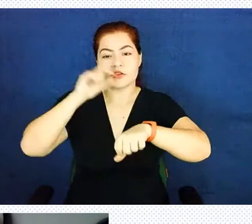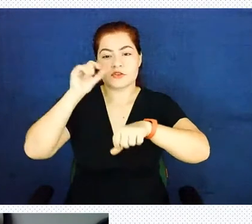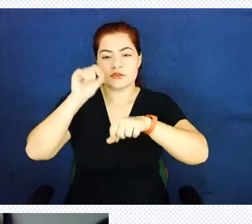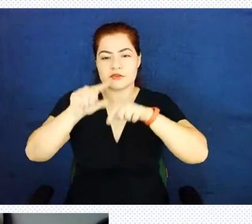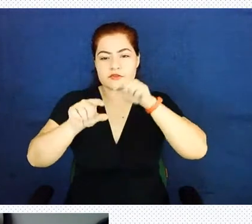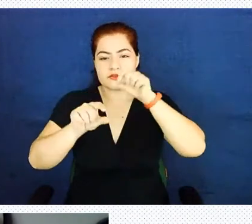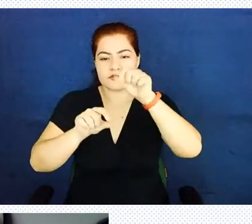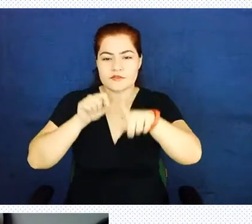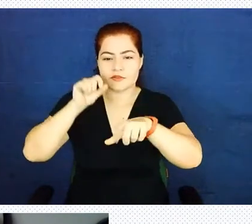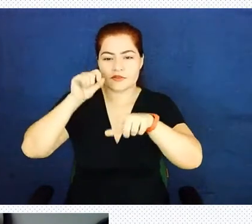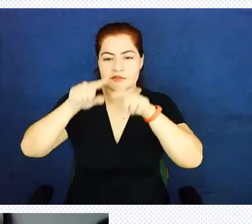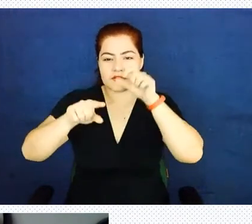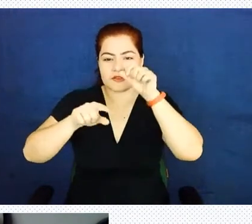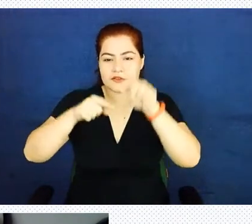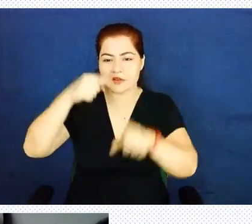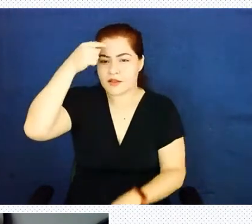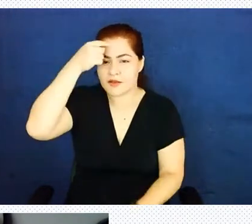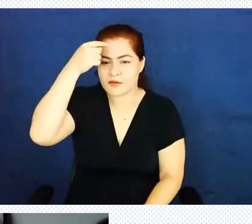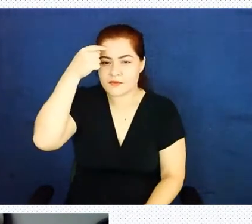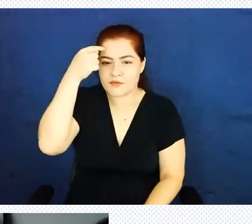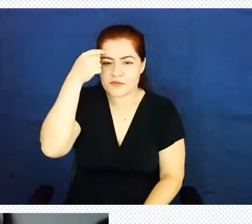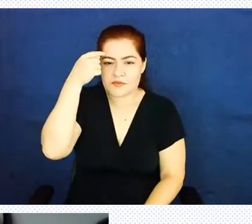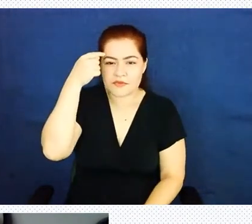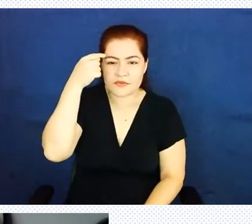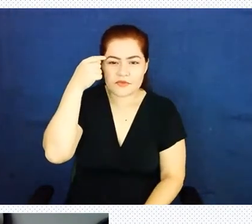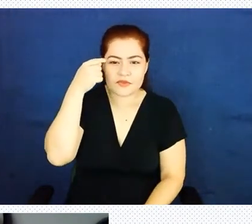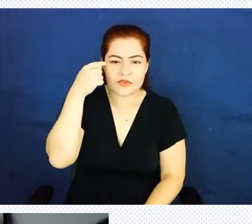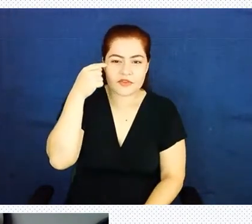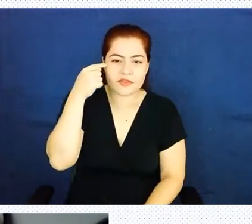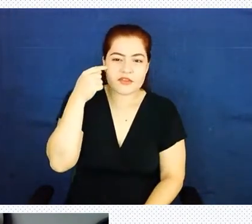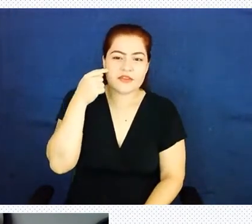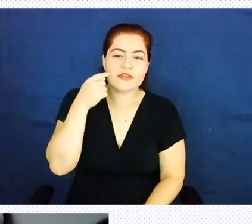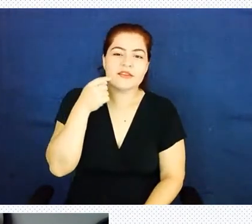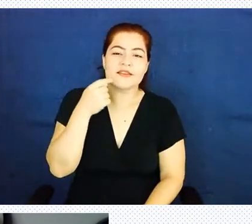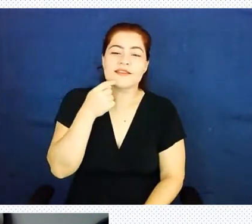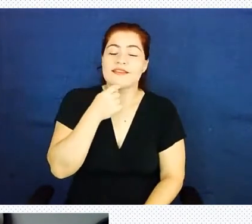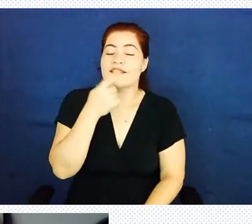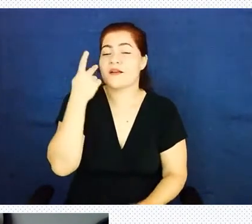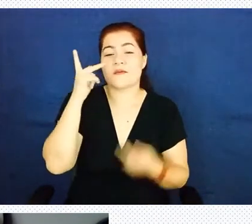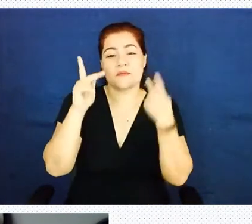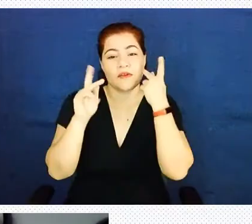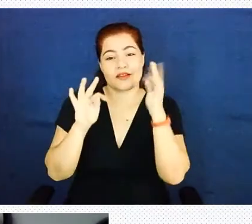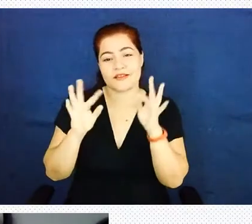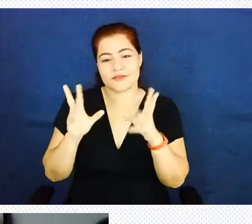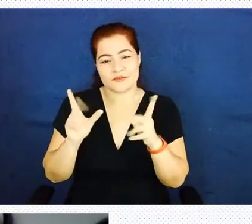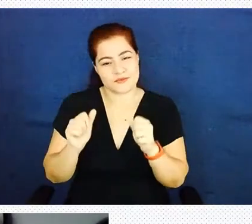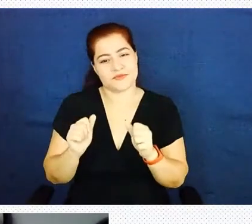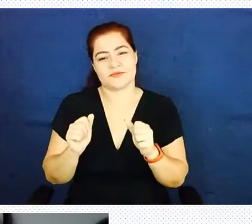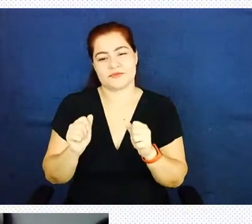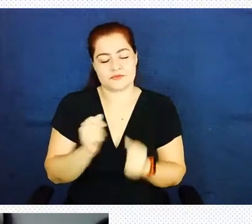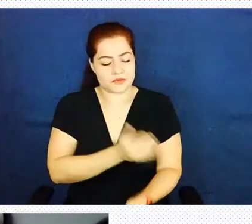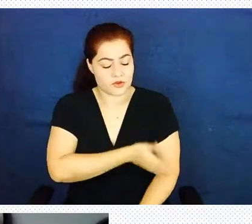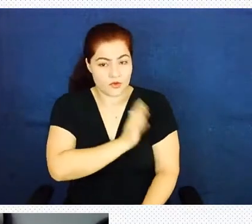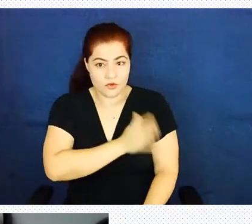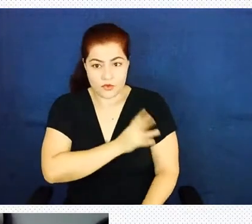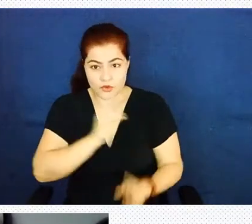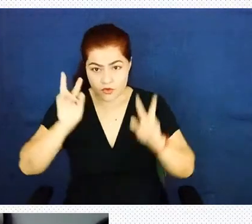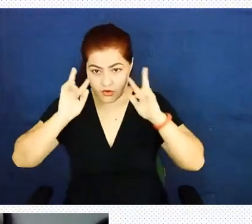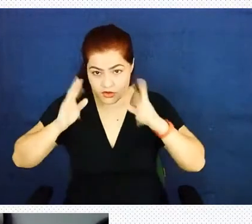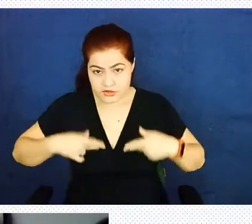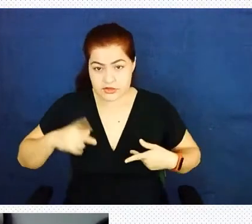dos minutos iguais para todos. E o coração humano é comparável a